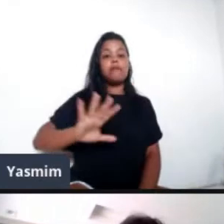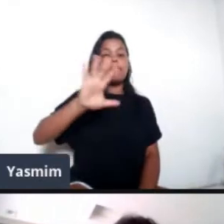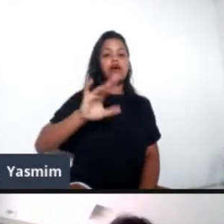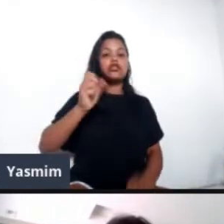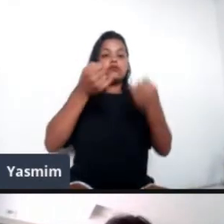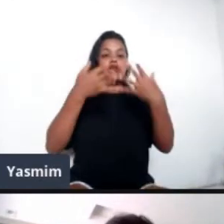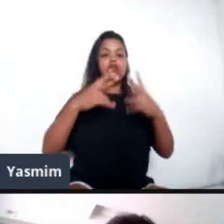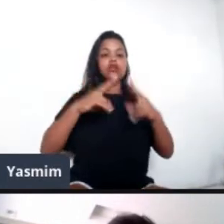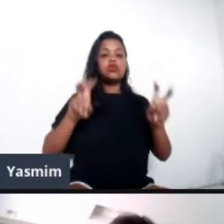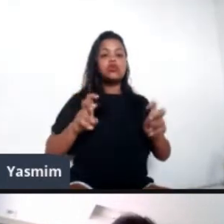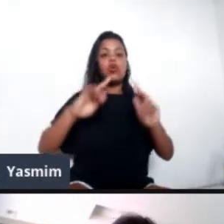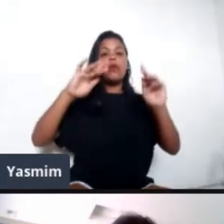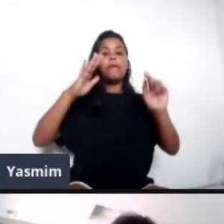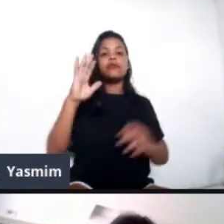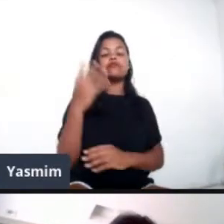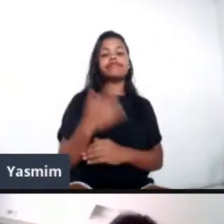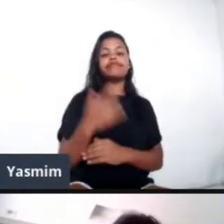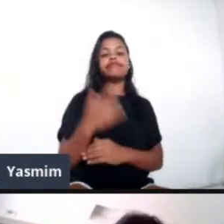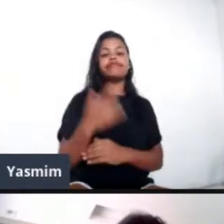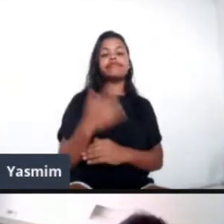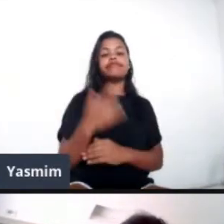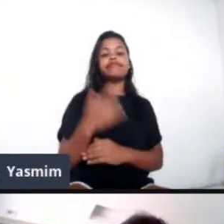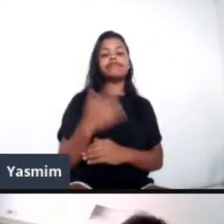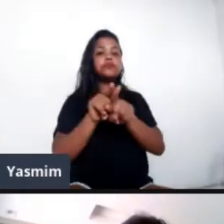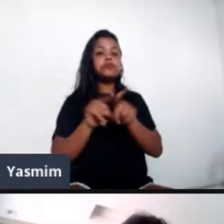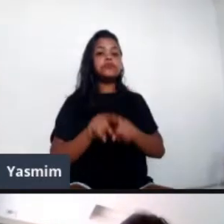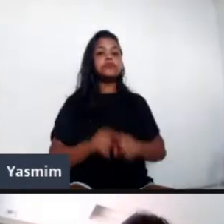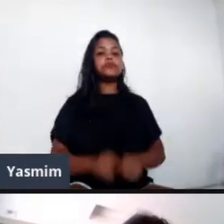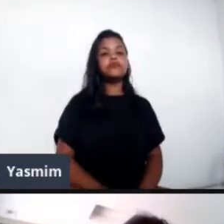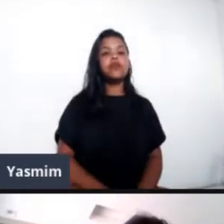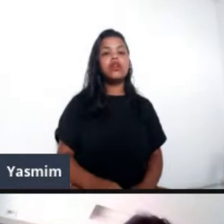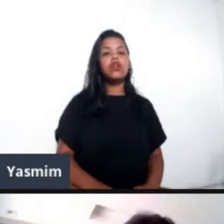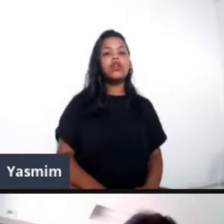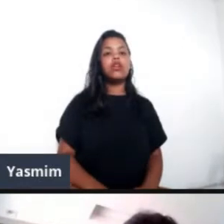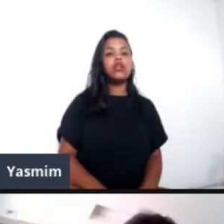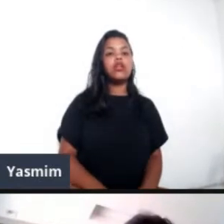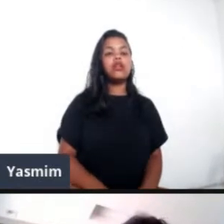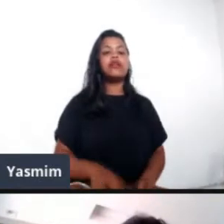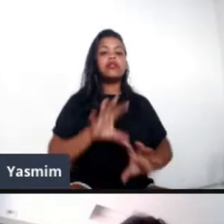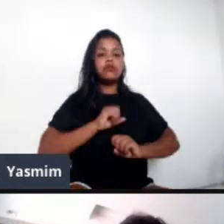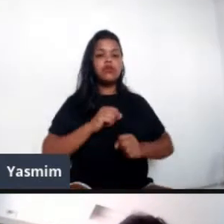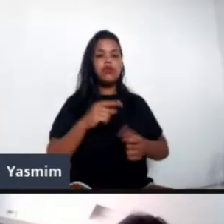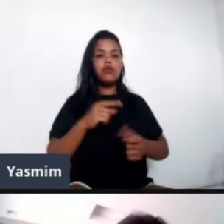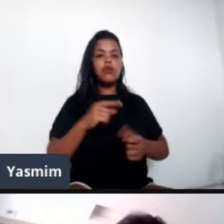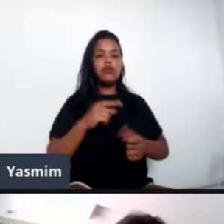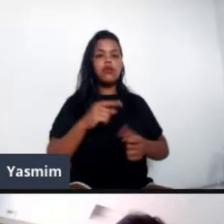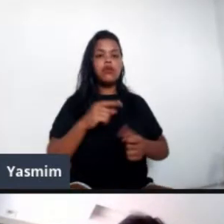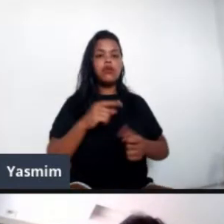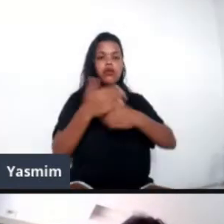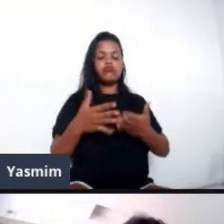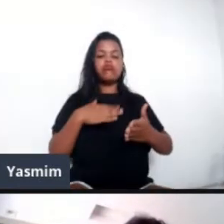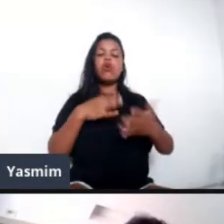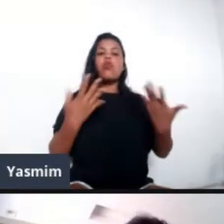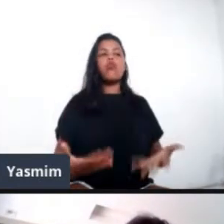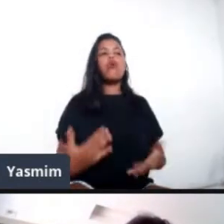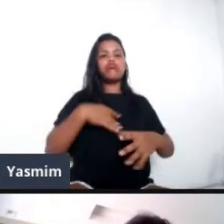imunidade inata e adaptativa. Então, no primeiro momento, quando a gente é exposto a um micro-organismo que é patogênico, que é agressivo,